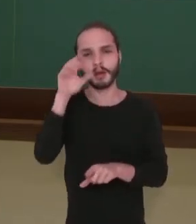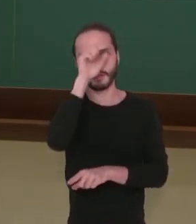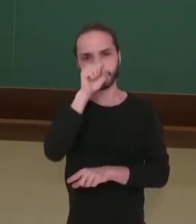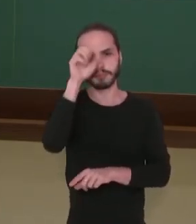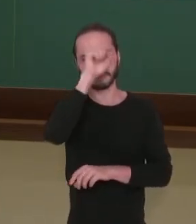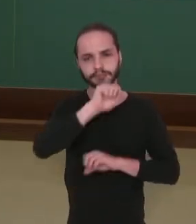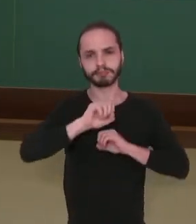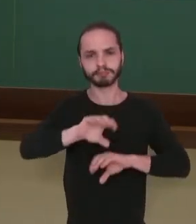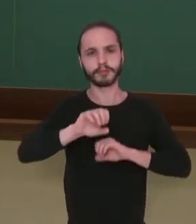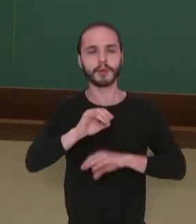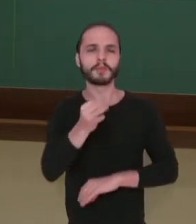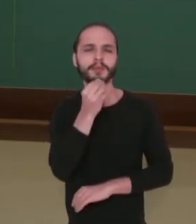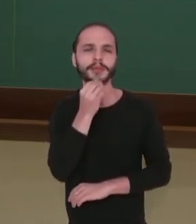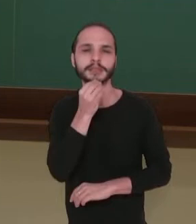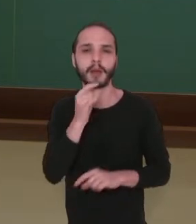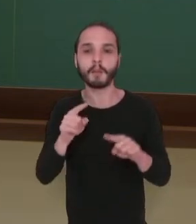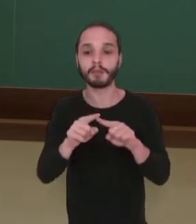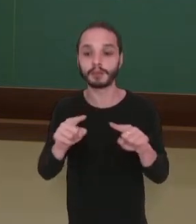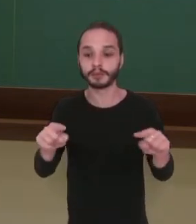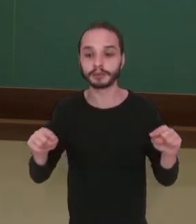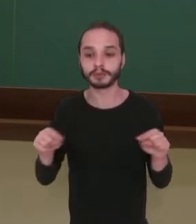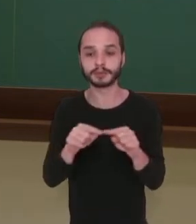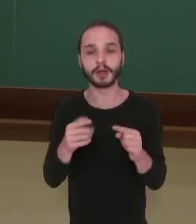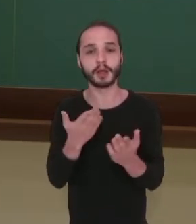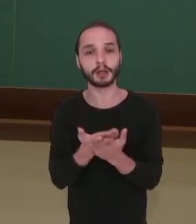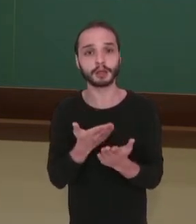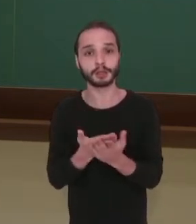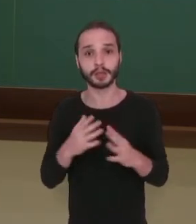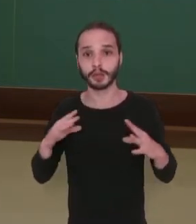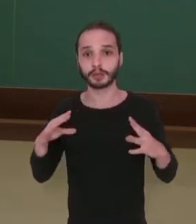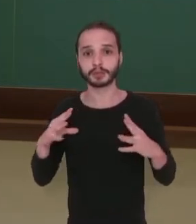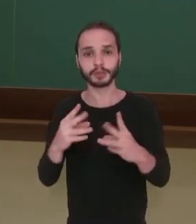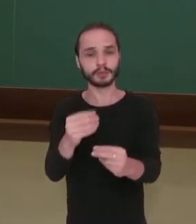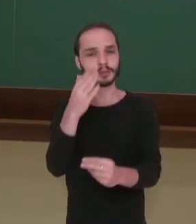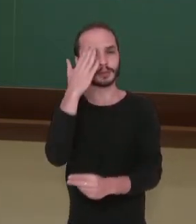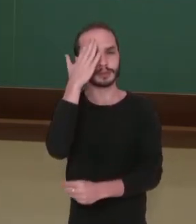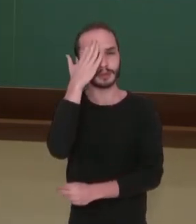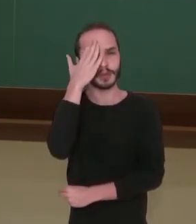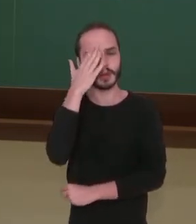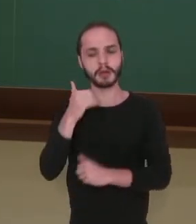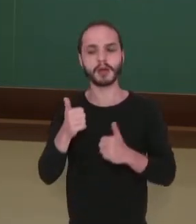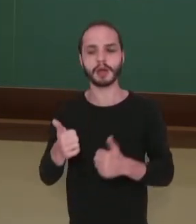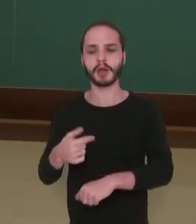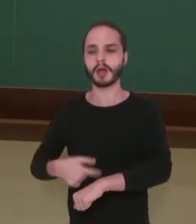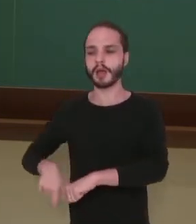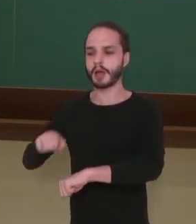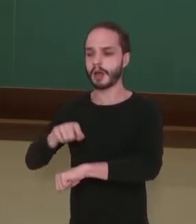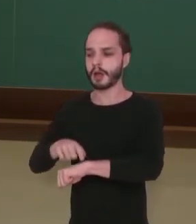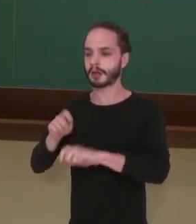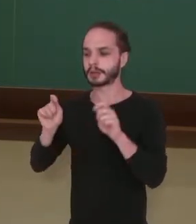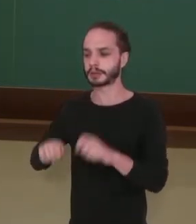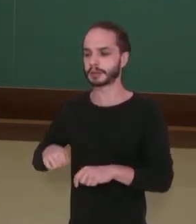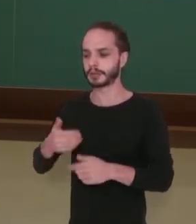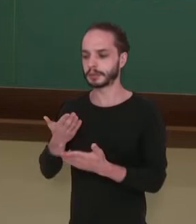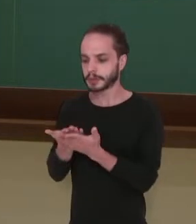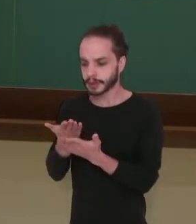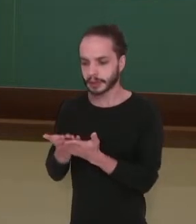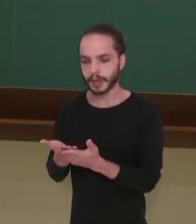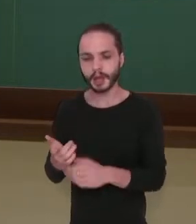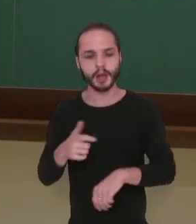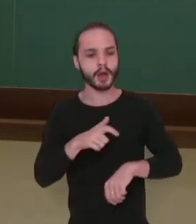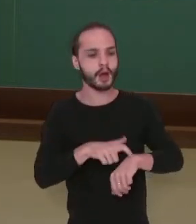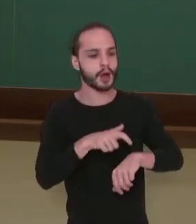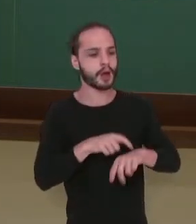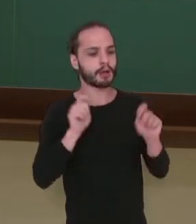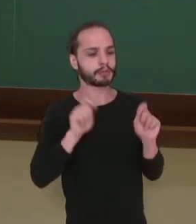pega, por exemplo, uma sala de aula em que todos os alunos sabem a hora de trabalhar, sabem a hora que eles podem conversar eventualmente,